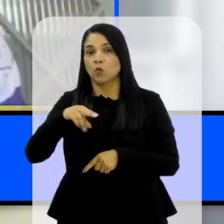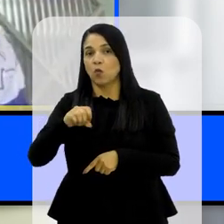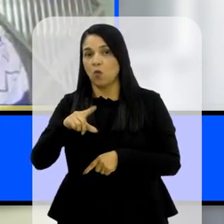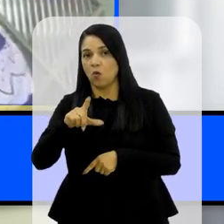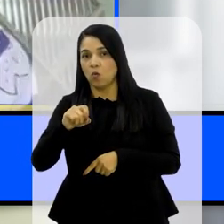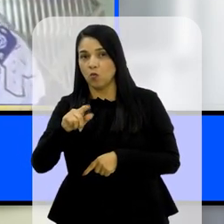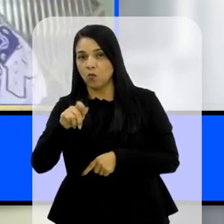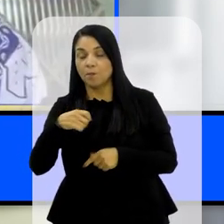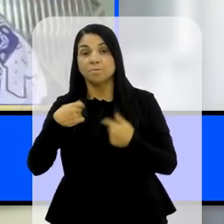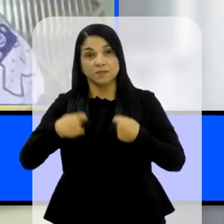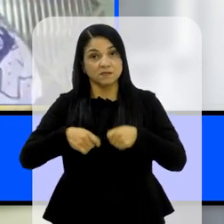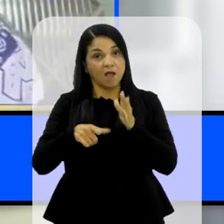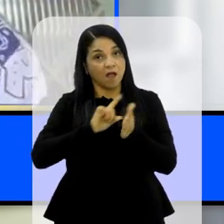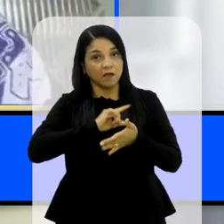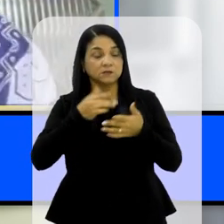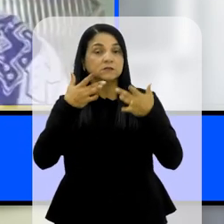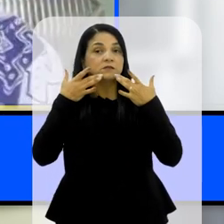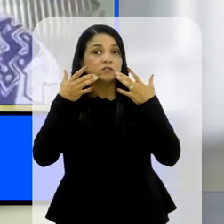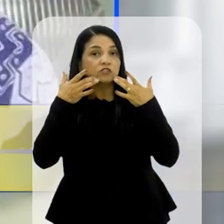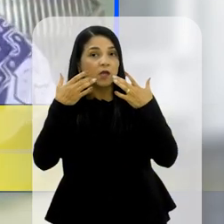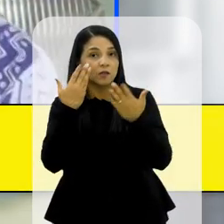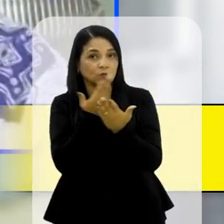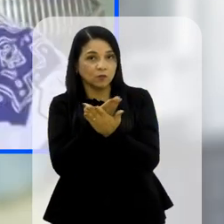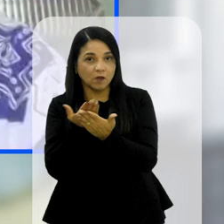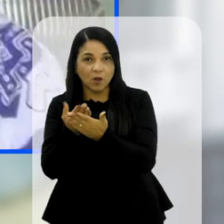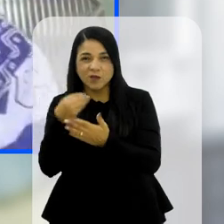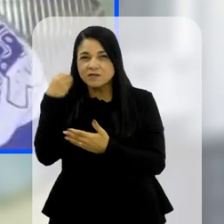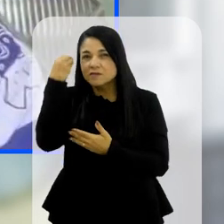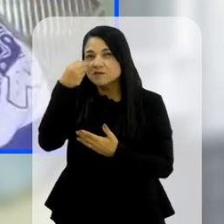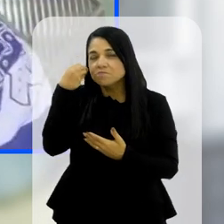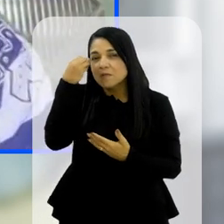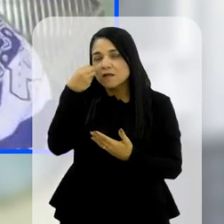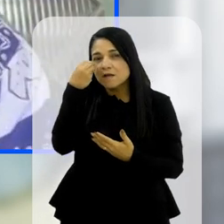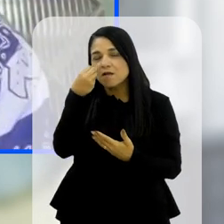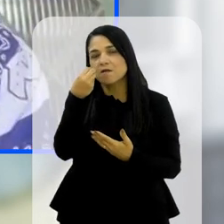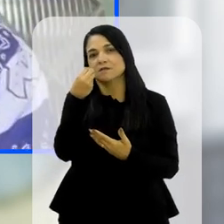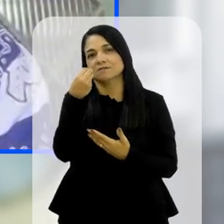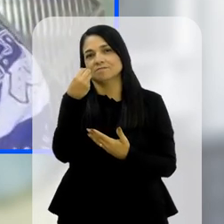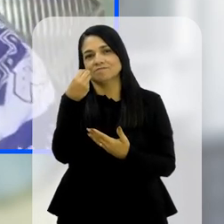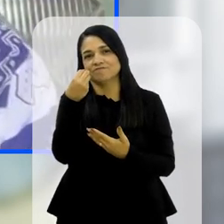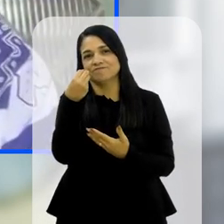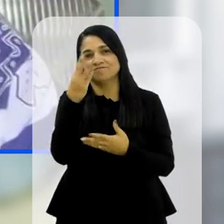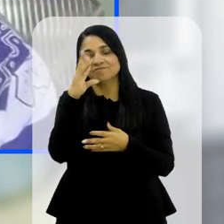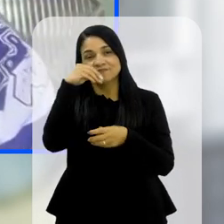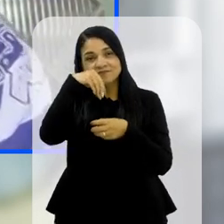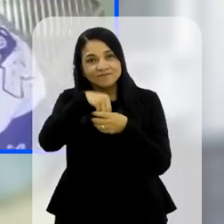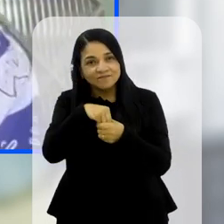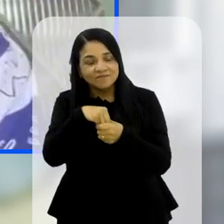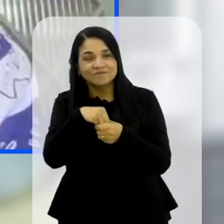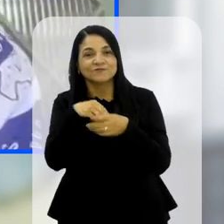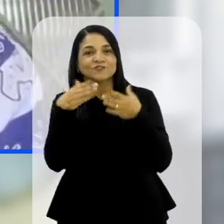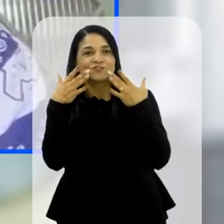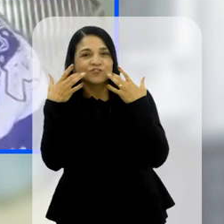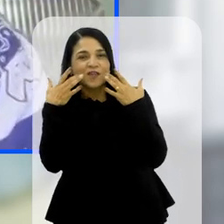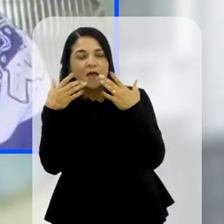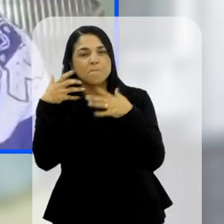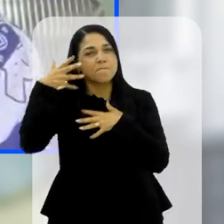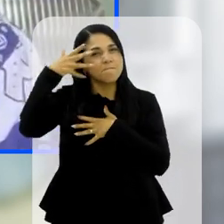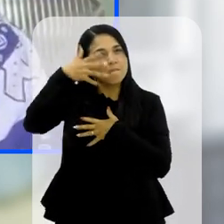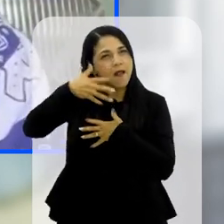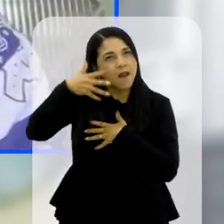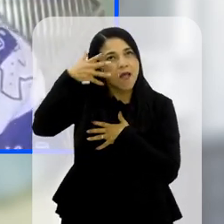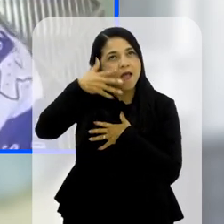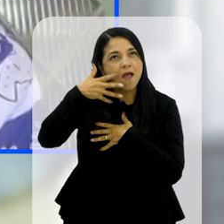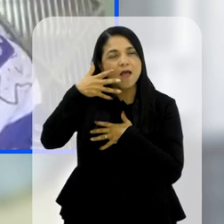principalmente os monólogos, ele precisa ter aulas de teatro, então ele precisa ter experiência. E dentro dessa experiência são aulas de teatro, são